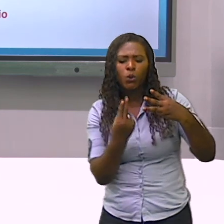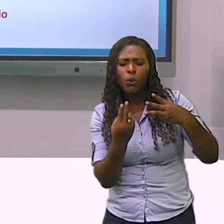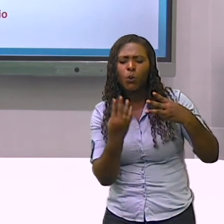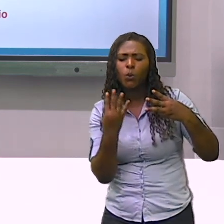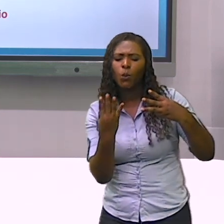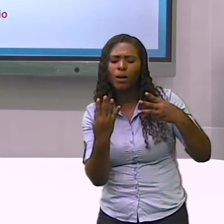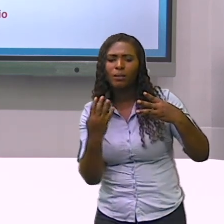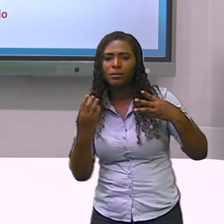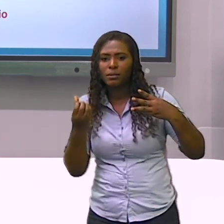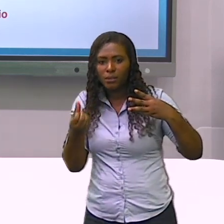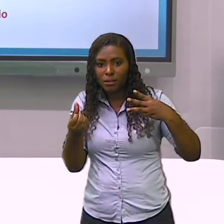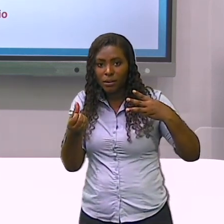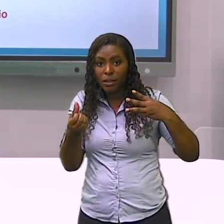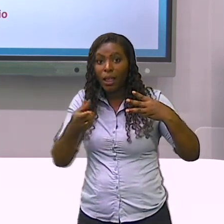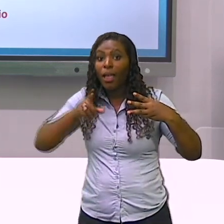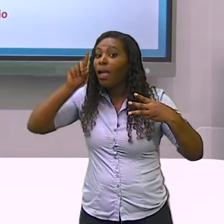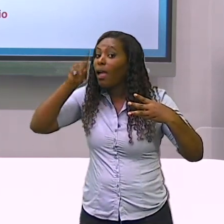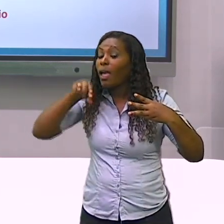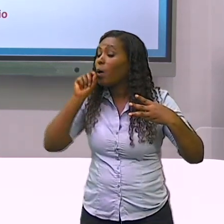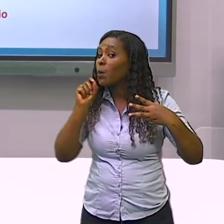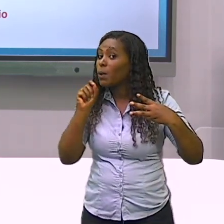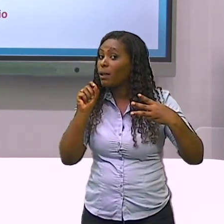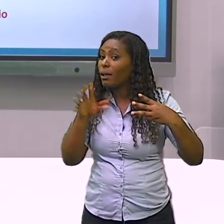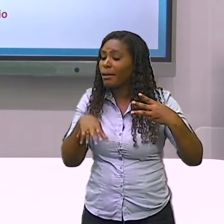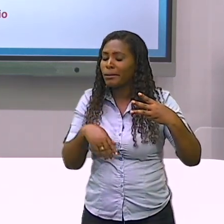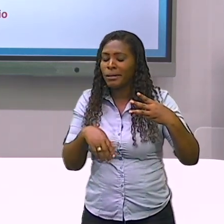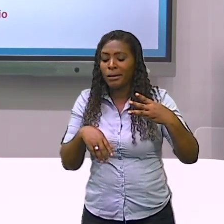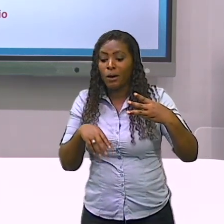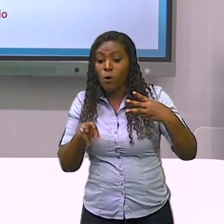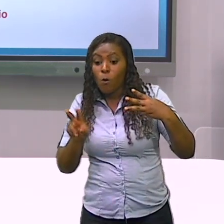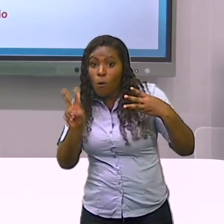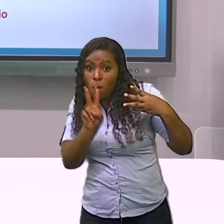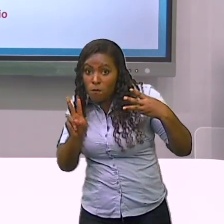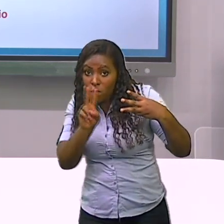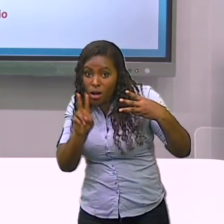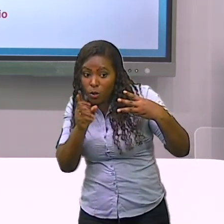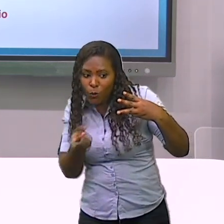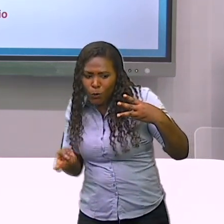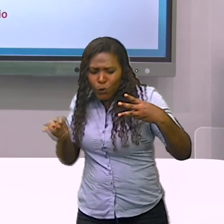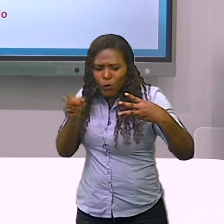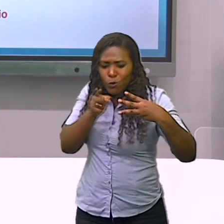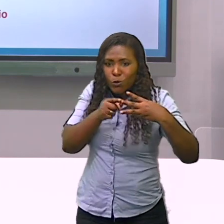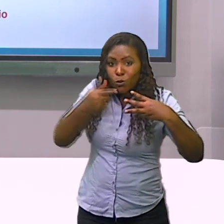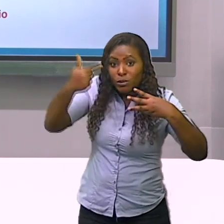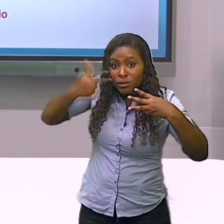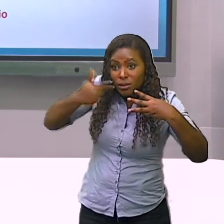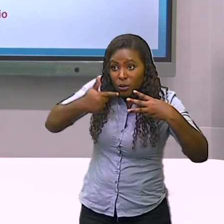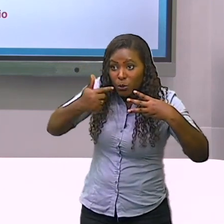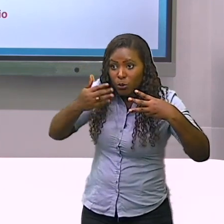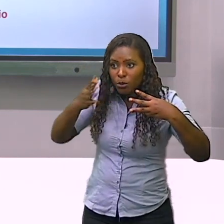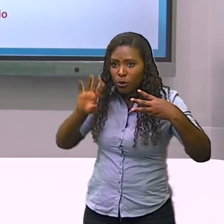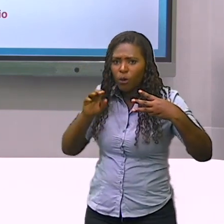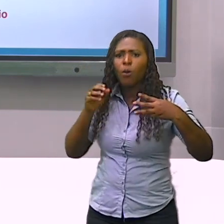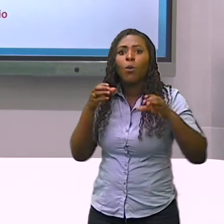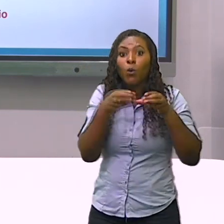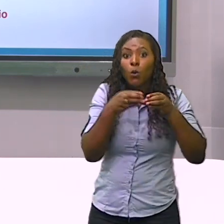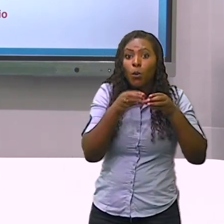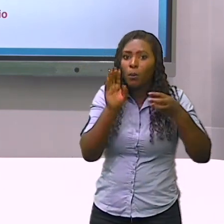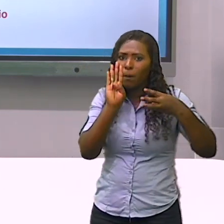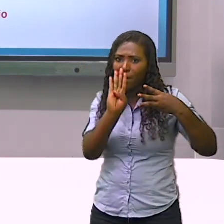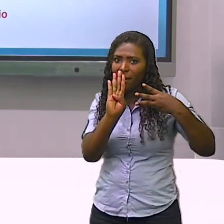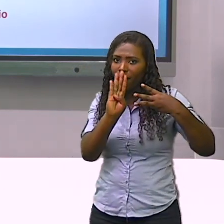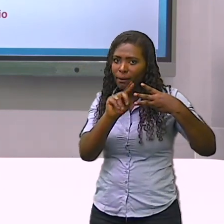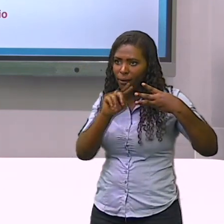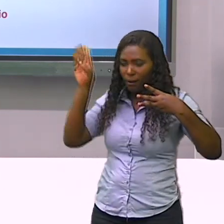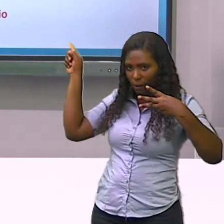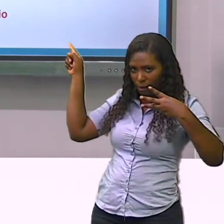do contradomínio que satisfazem a função. Então, para todo elemento do